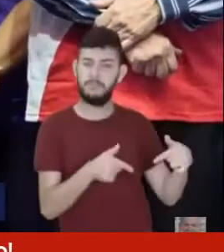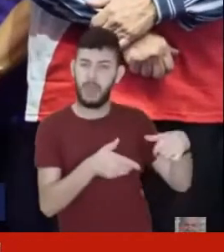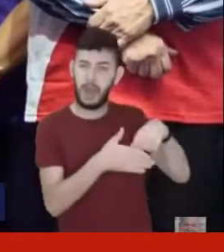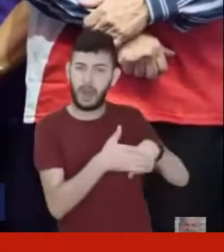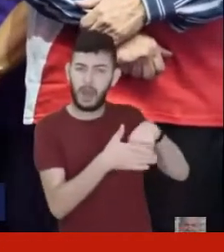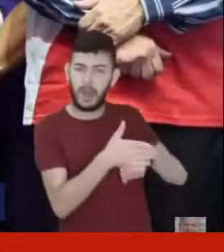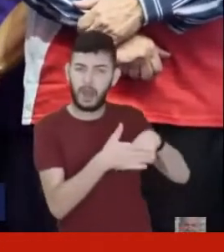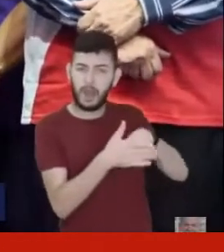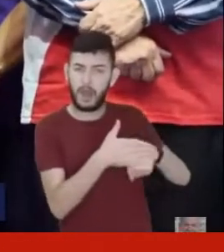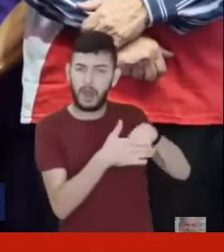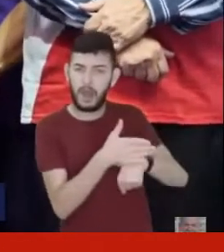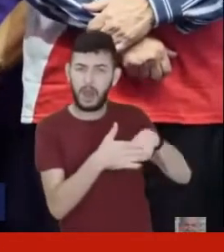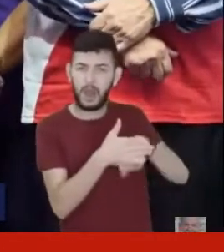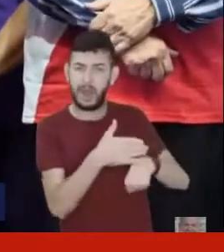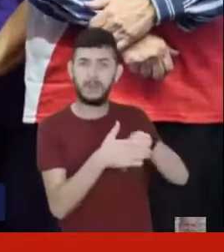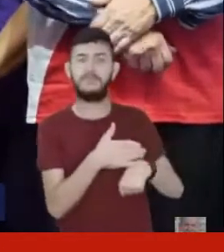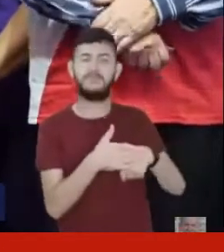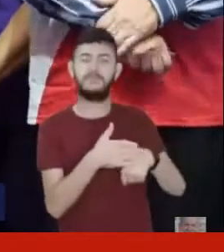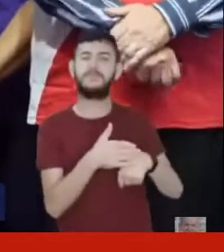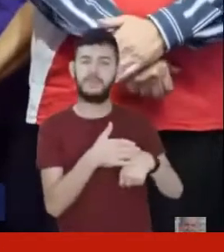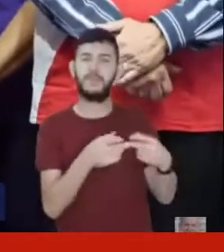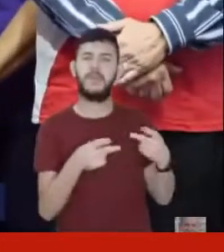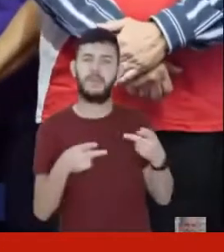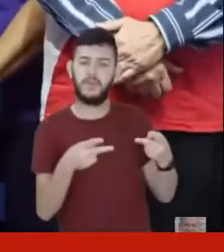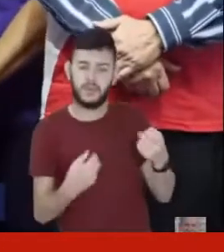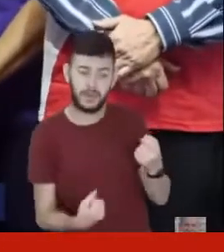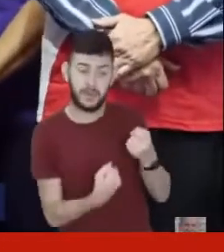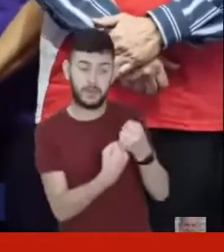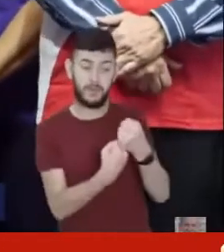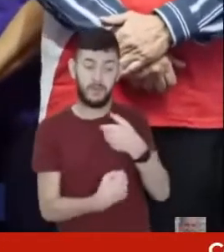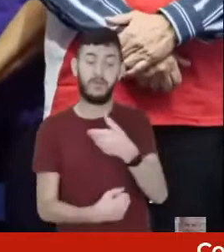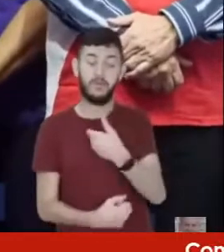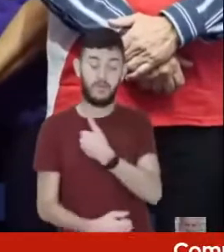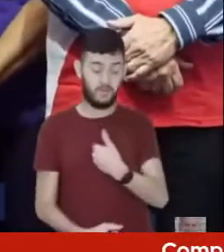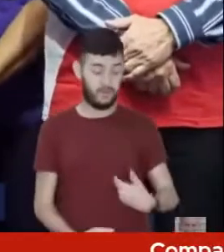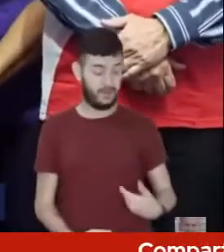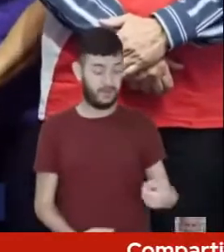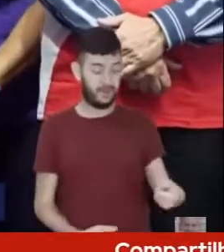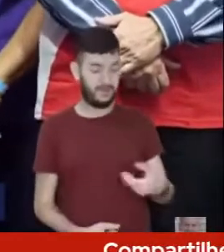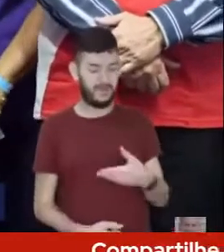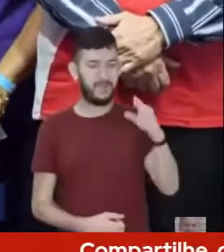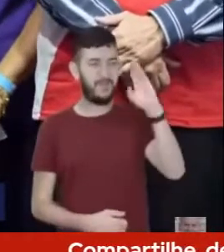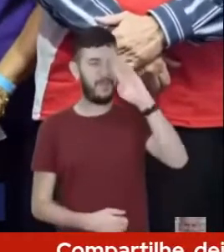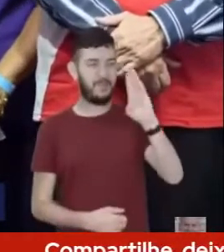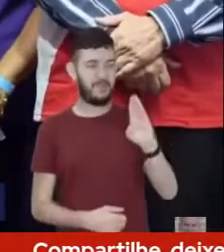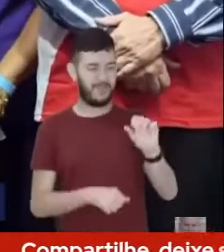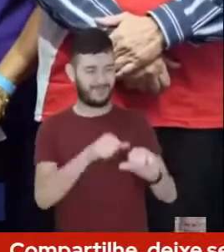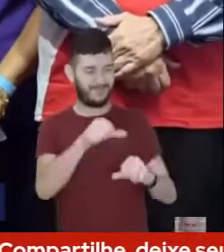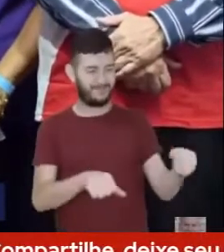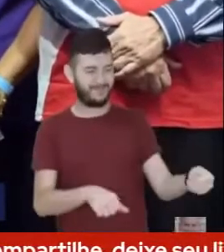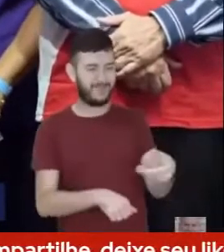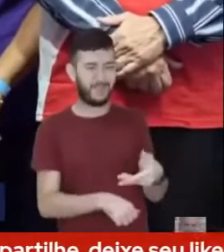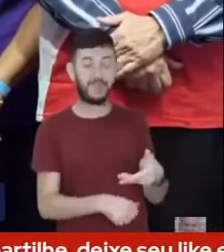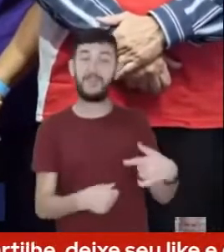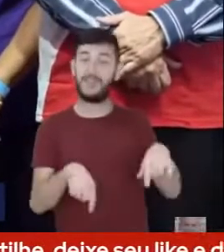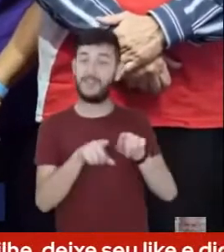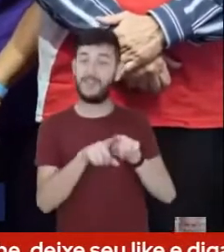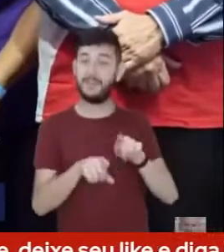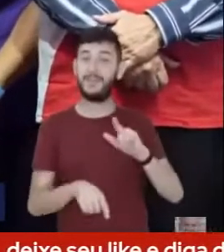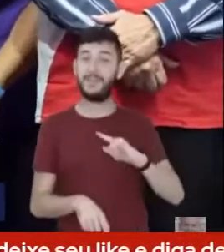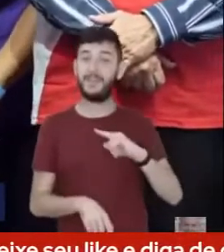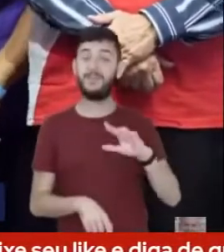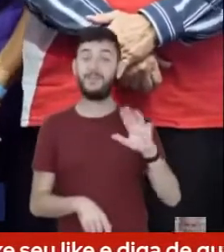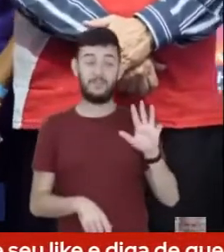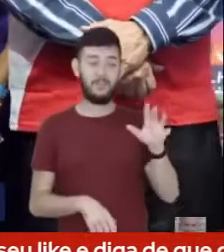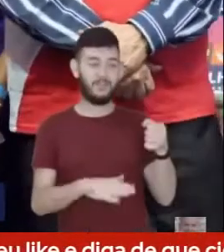este governo novo, país renovado, com Lula de volta na presidência. Vamos, de